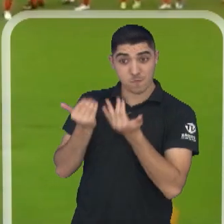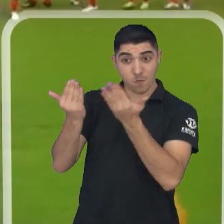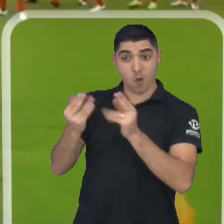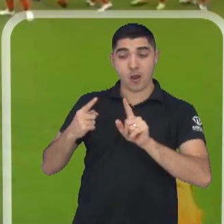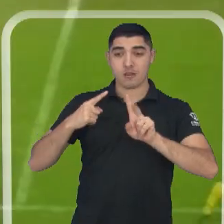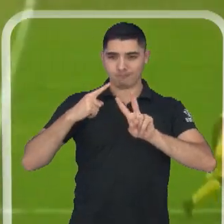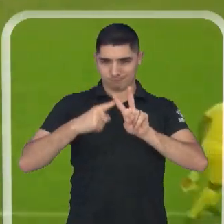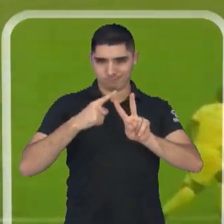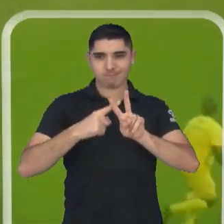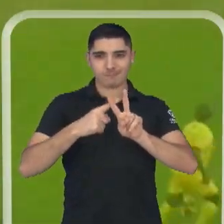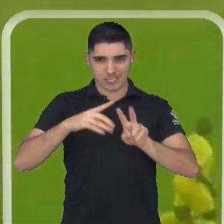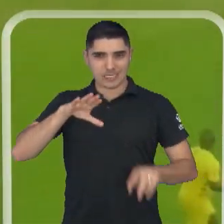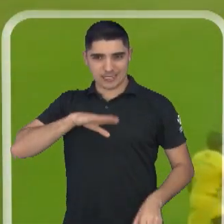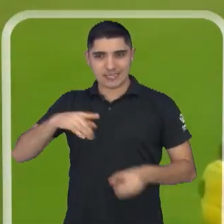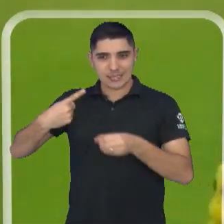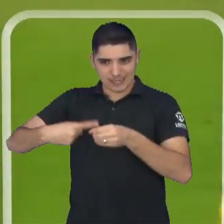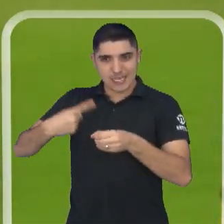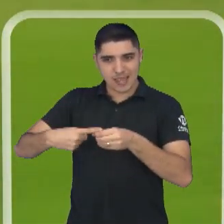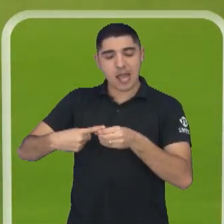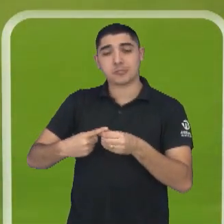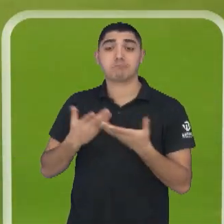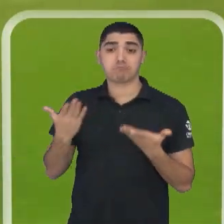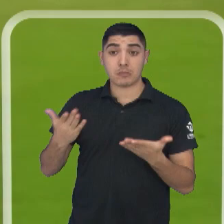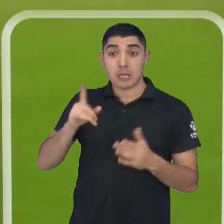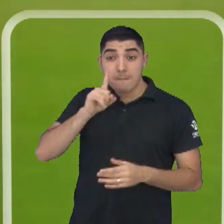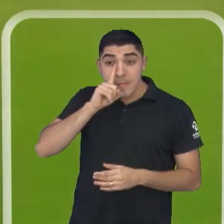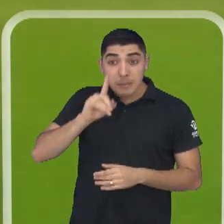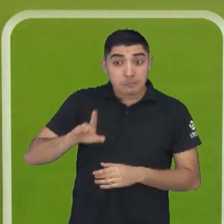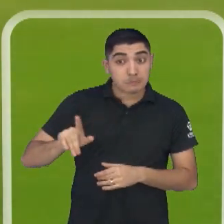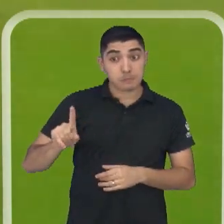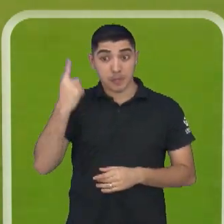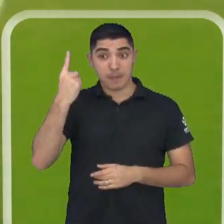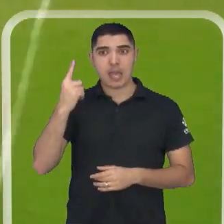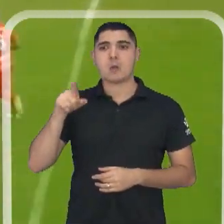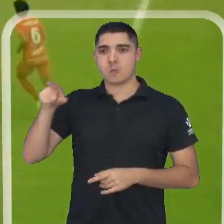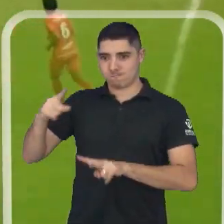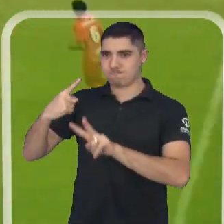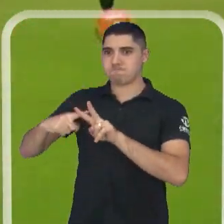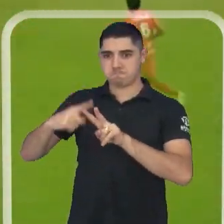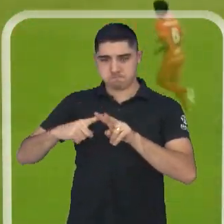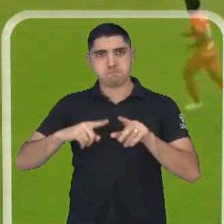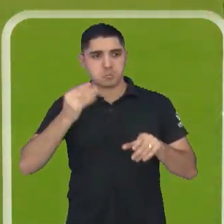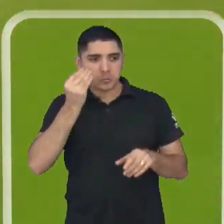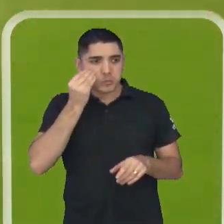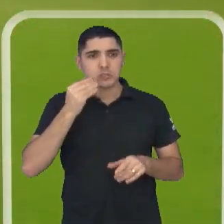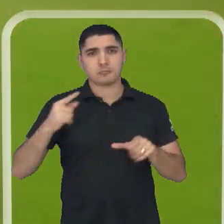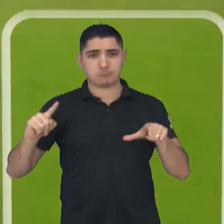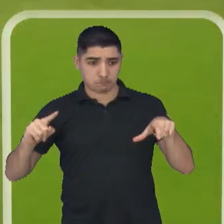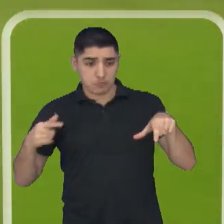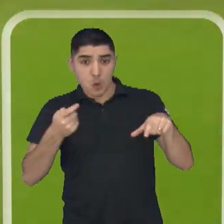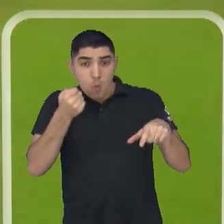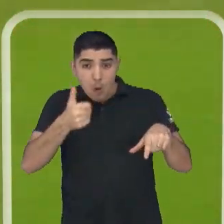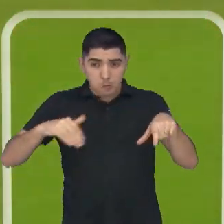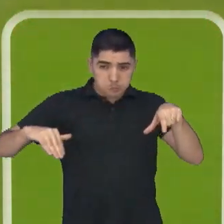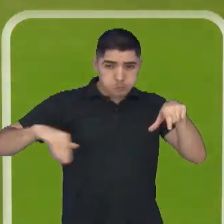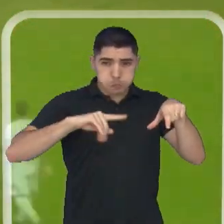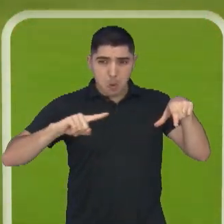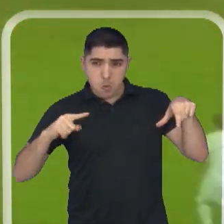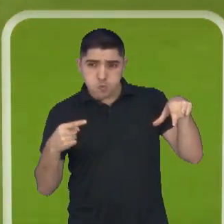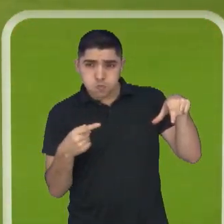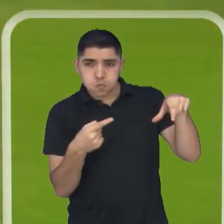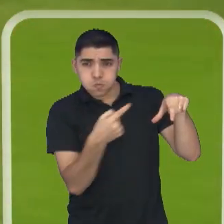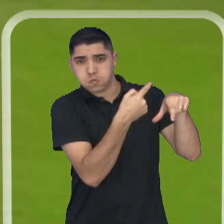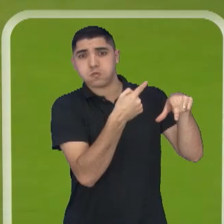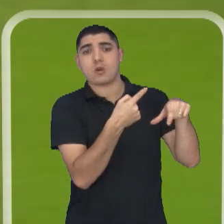de Capivari, quem levou perigo pela primeira vez no jogo foram os donos da casa. Tiaguinho foi carregando e mandou o sapato da